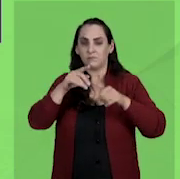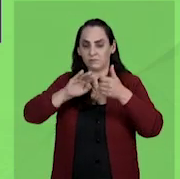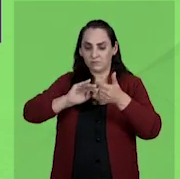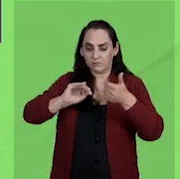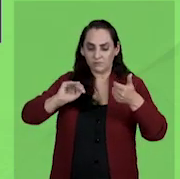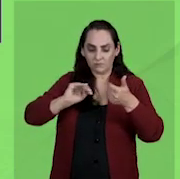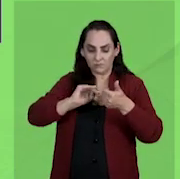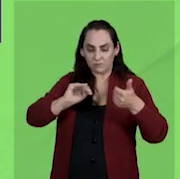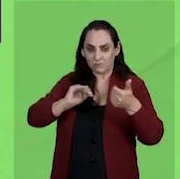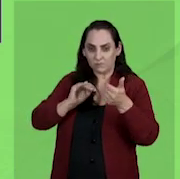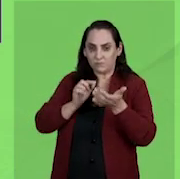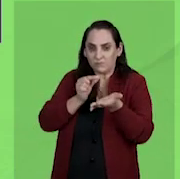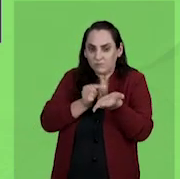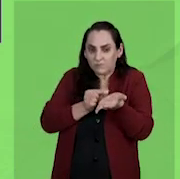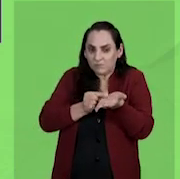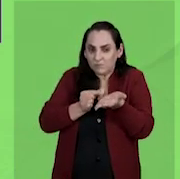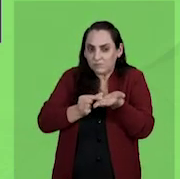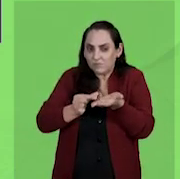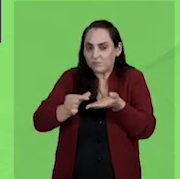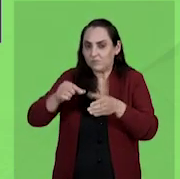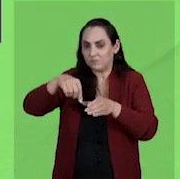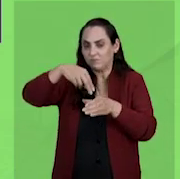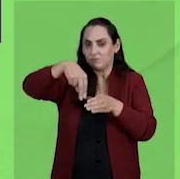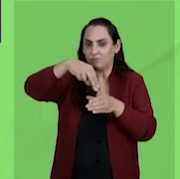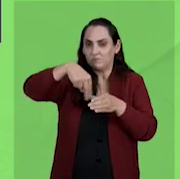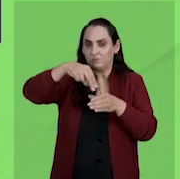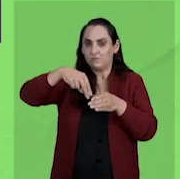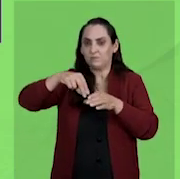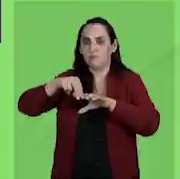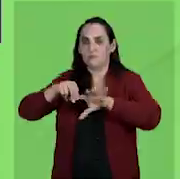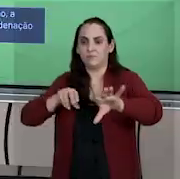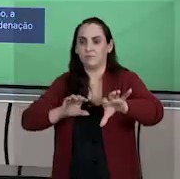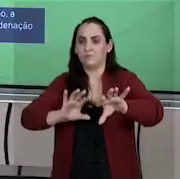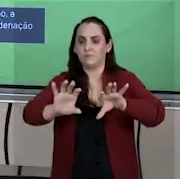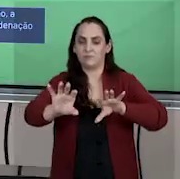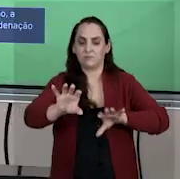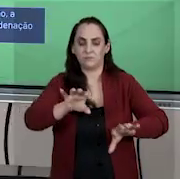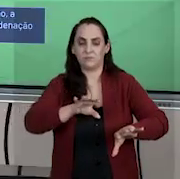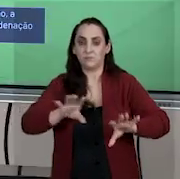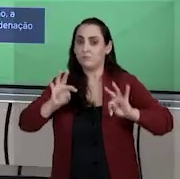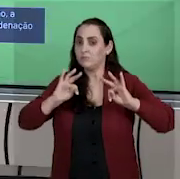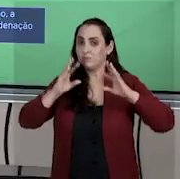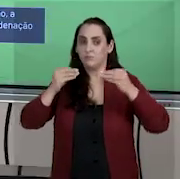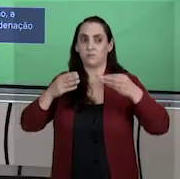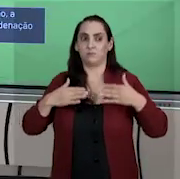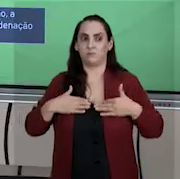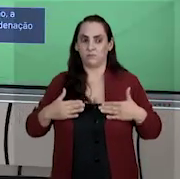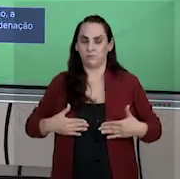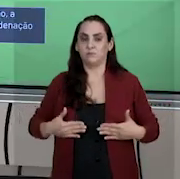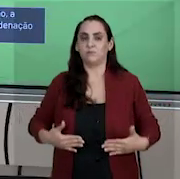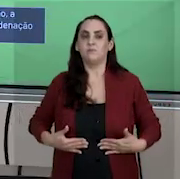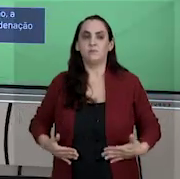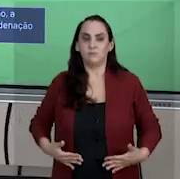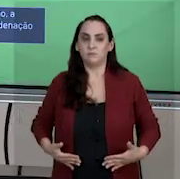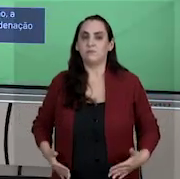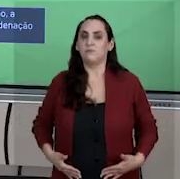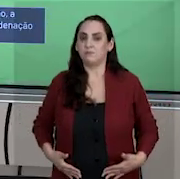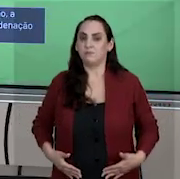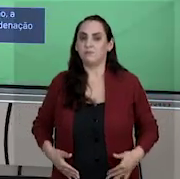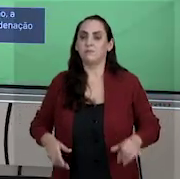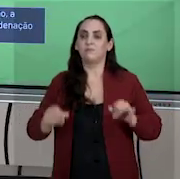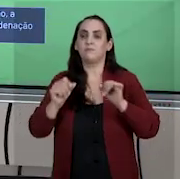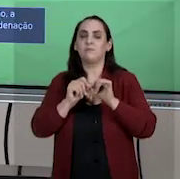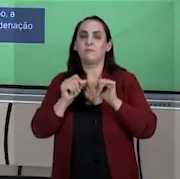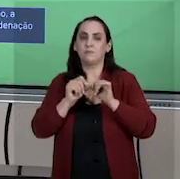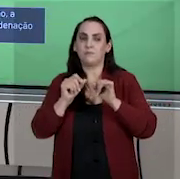alimentos em pequenos nutrientes, eles vão ser distribuídos por todo o corpo. Isso também é função da nutrição, que vai chegar